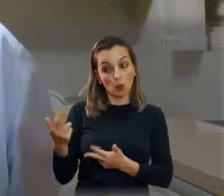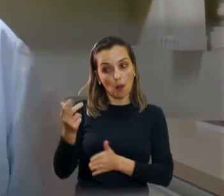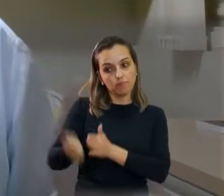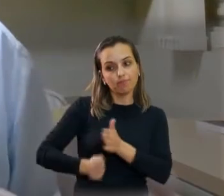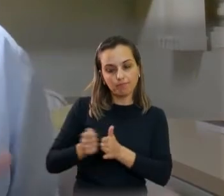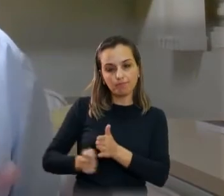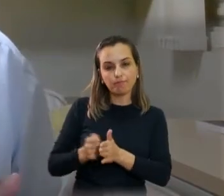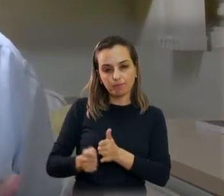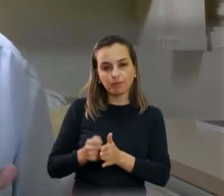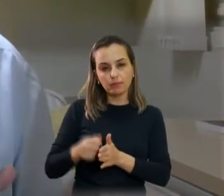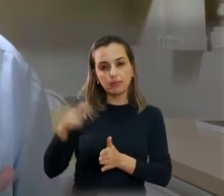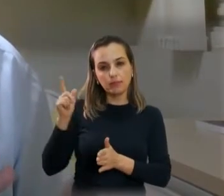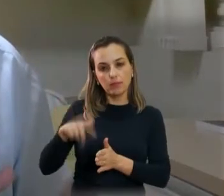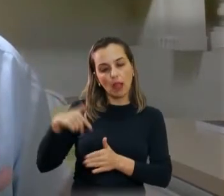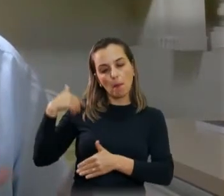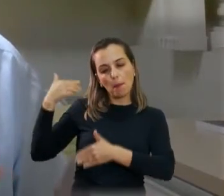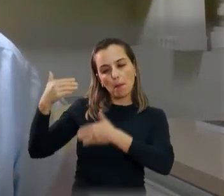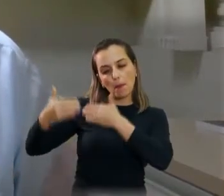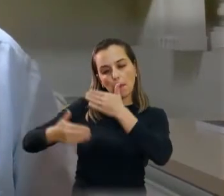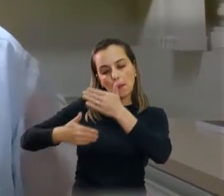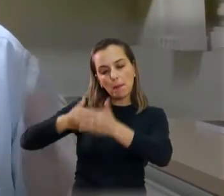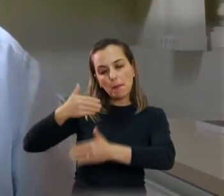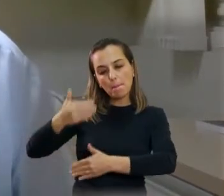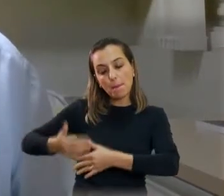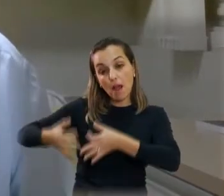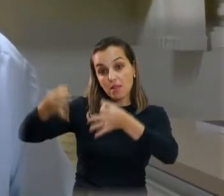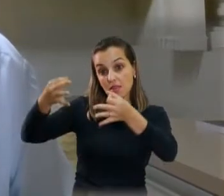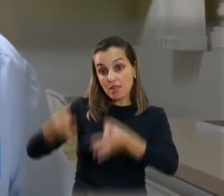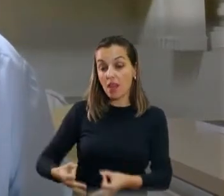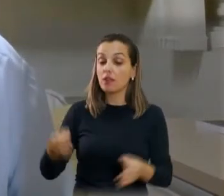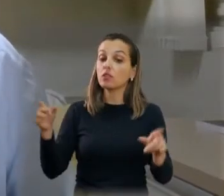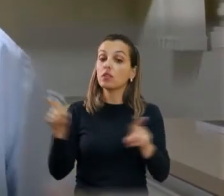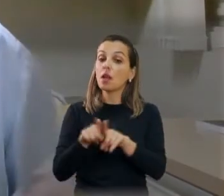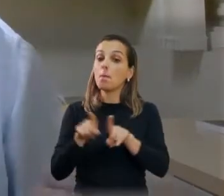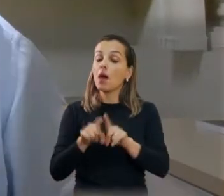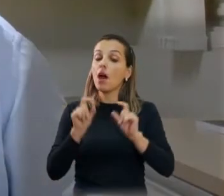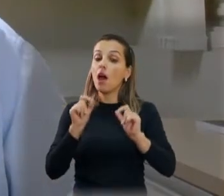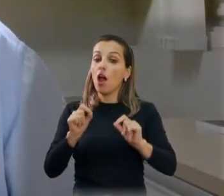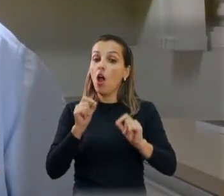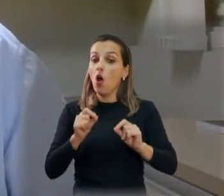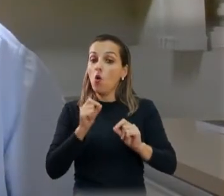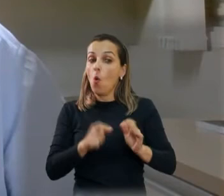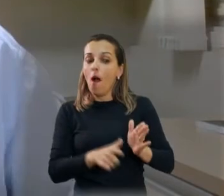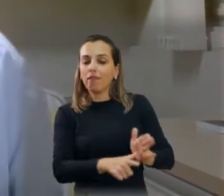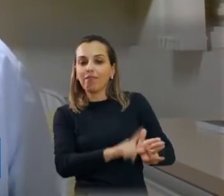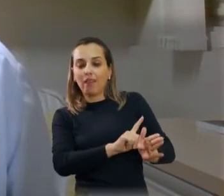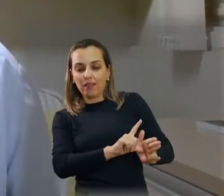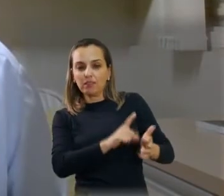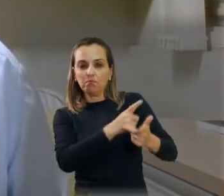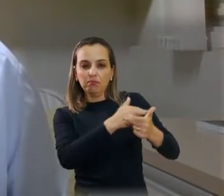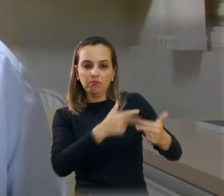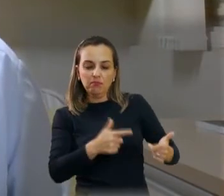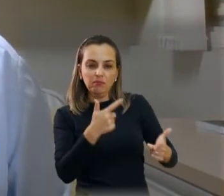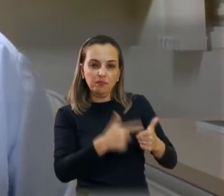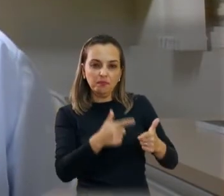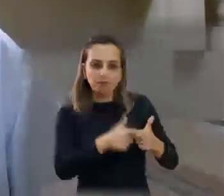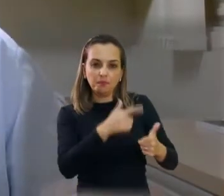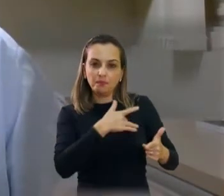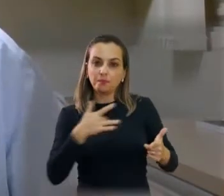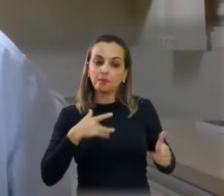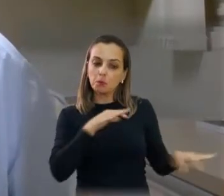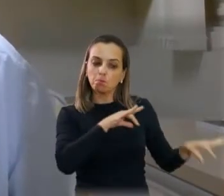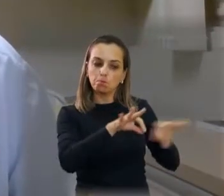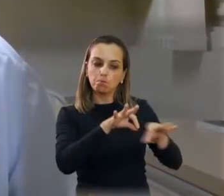vinha não só fazendo a lição de casa, mas em muitos aspectos, antecipando-se em muitas questões, como